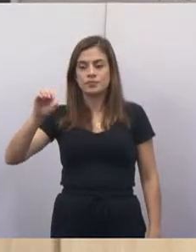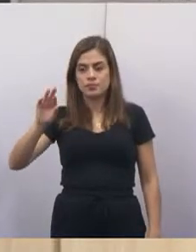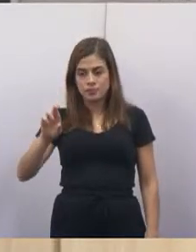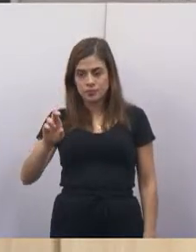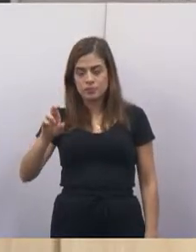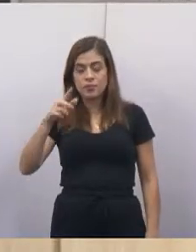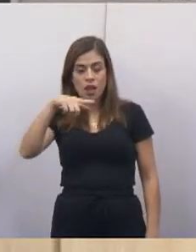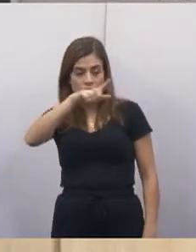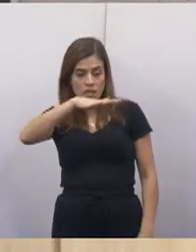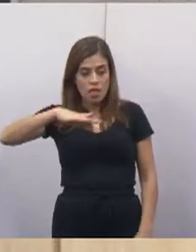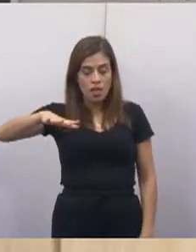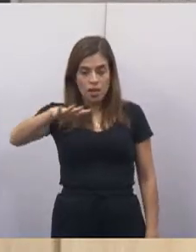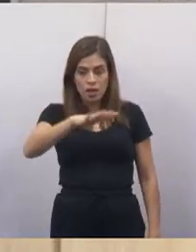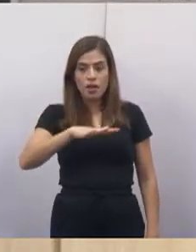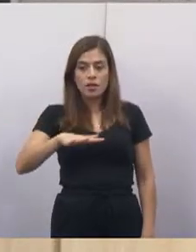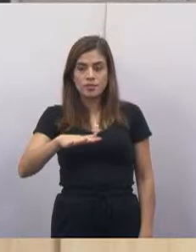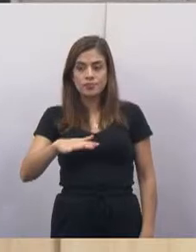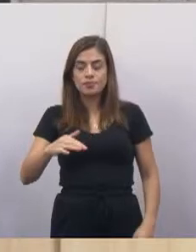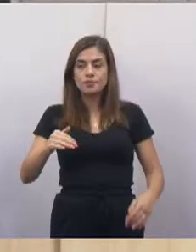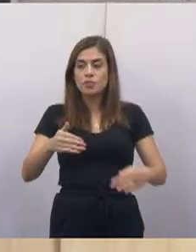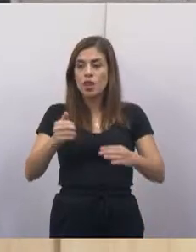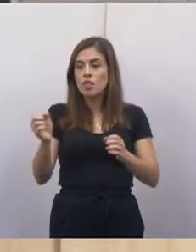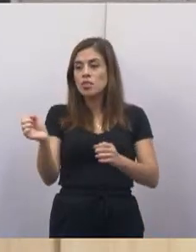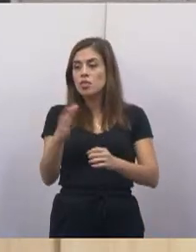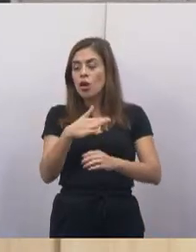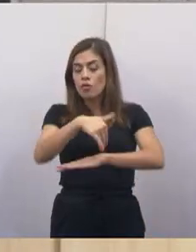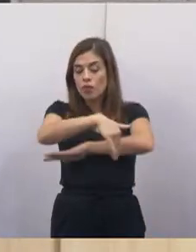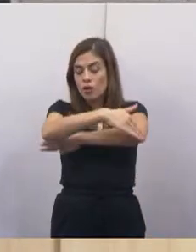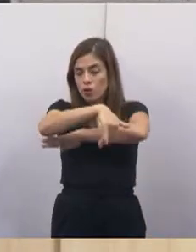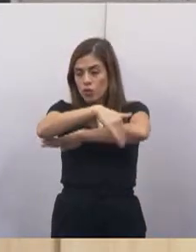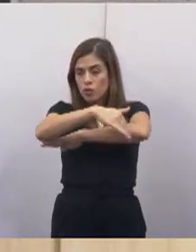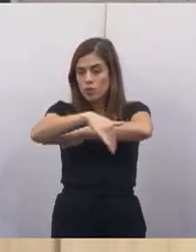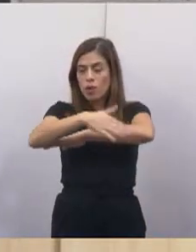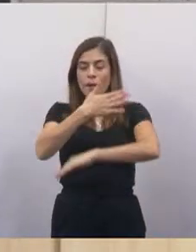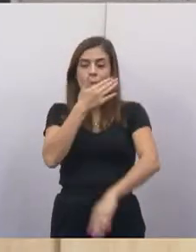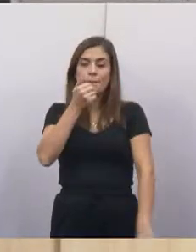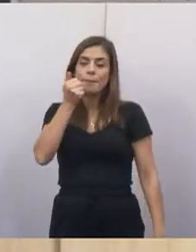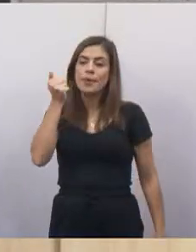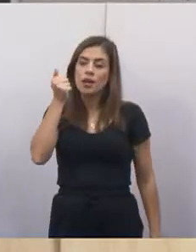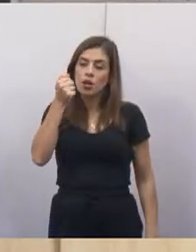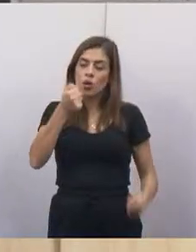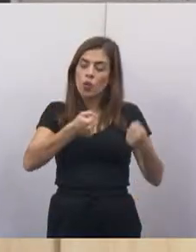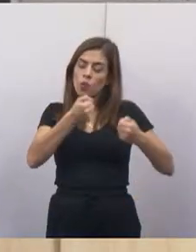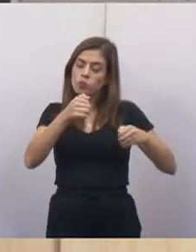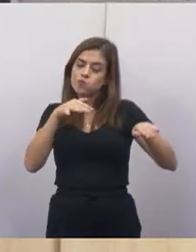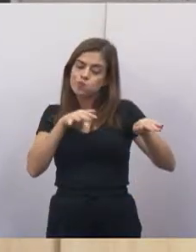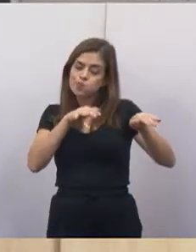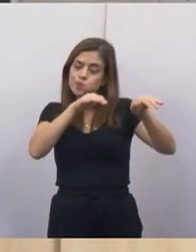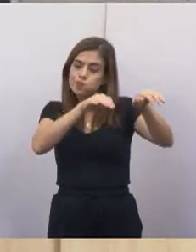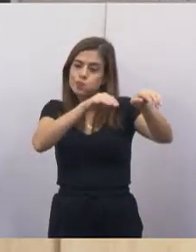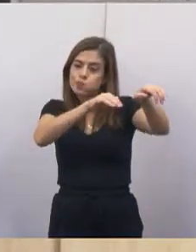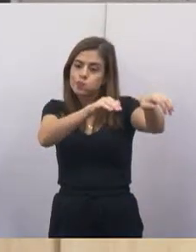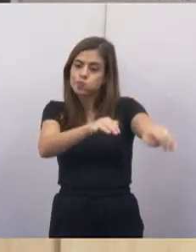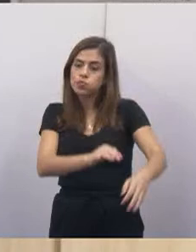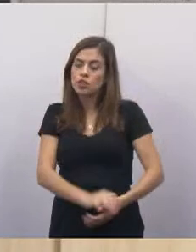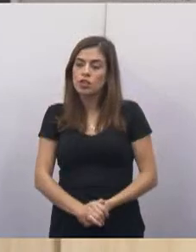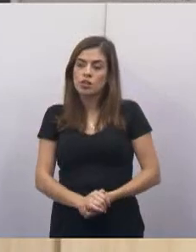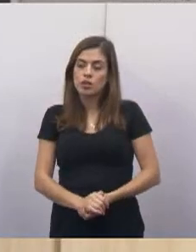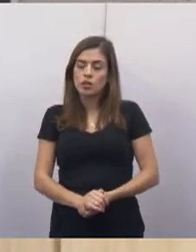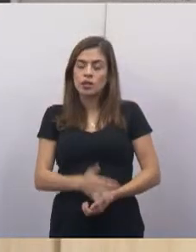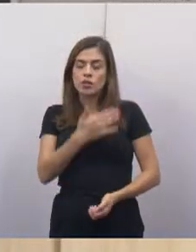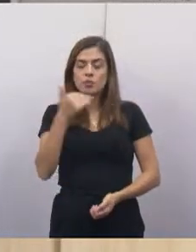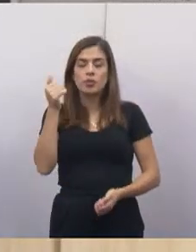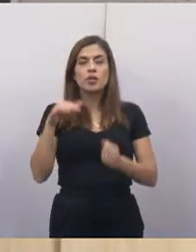uma nova via para a melhoria da locomoção de veículos, de modo a garantir mais segurança